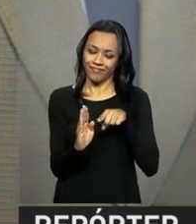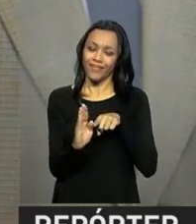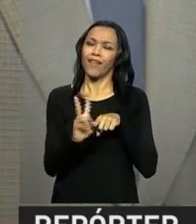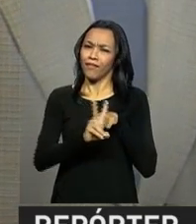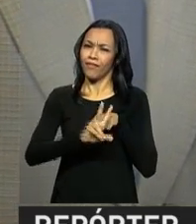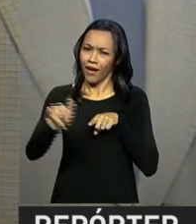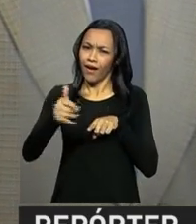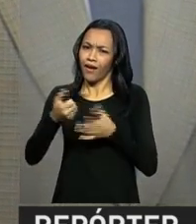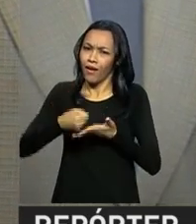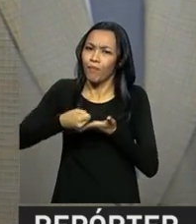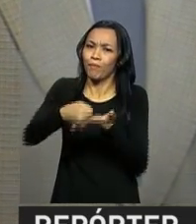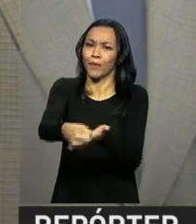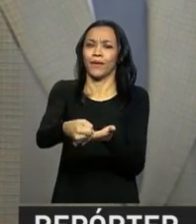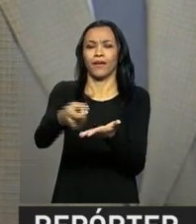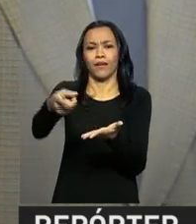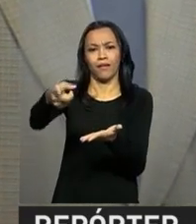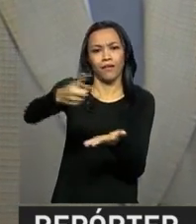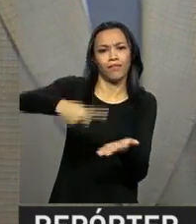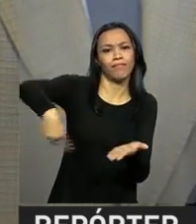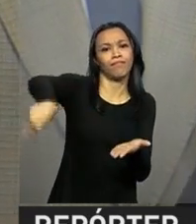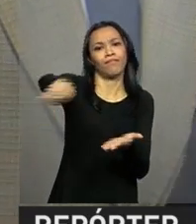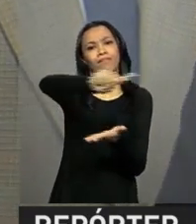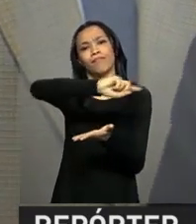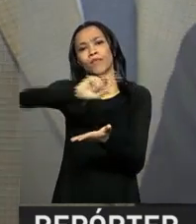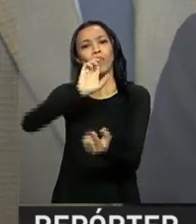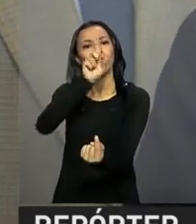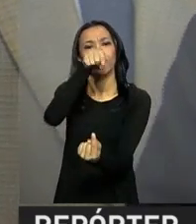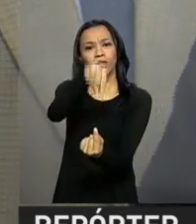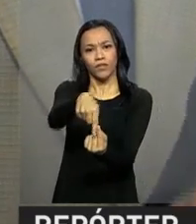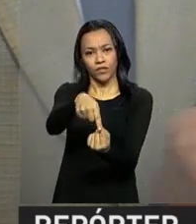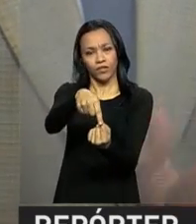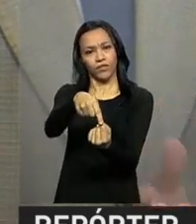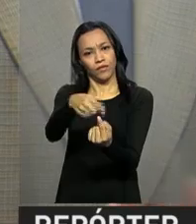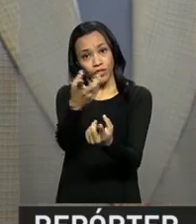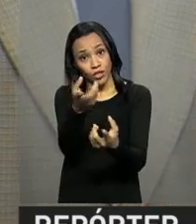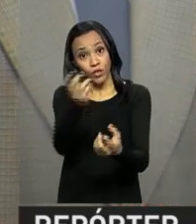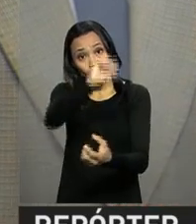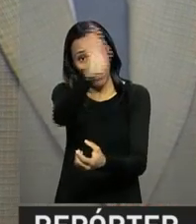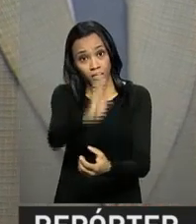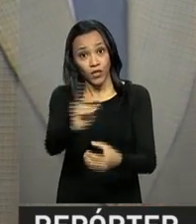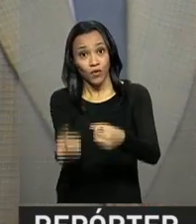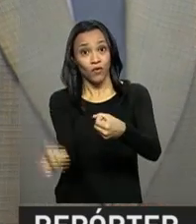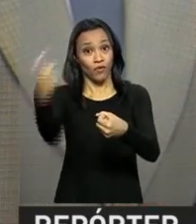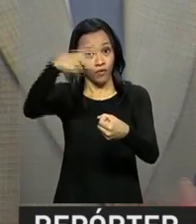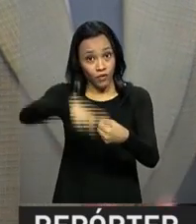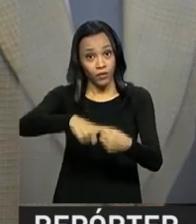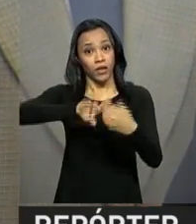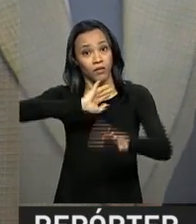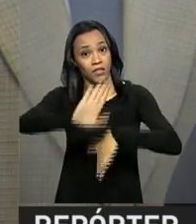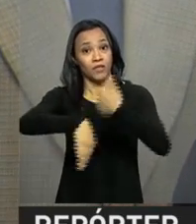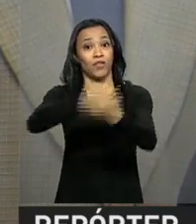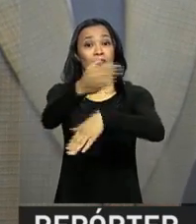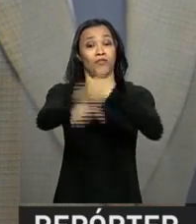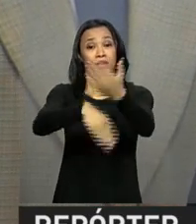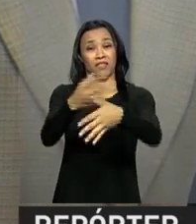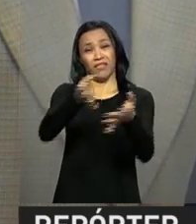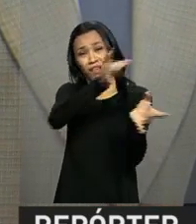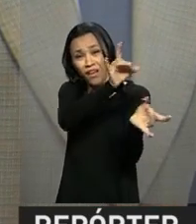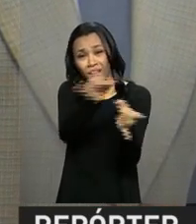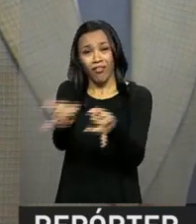sua colaboração para tirar o país desta grave crise em que nos encontramos.